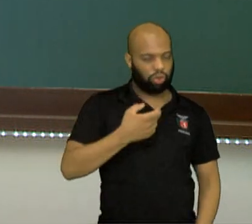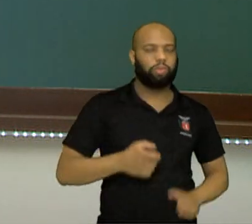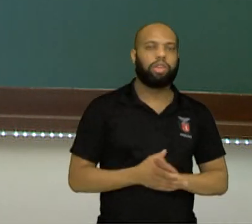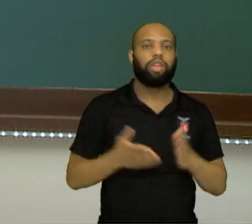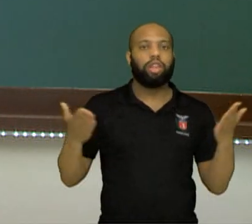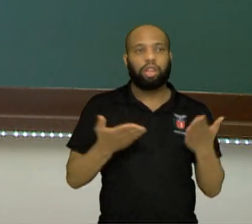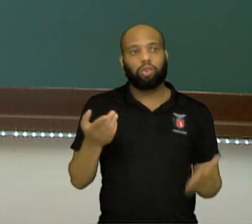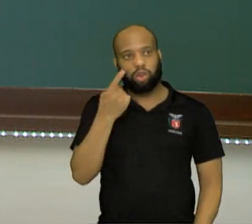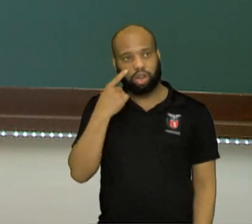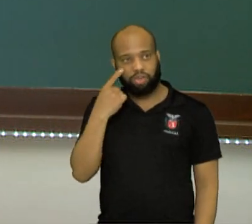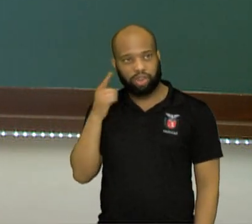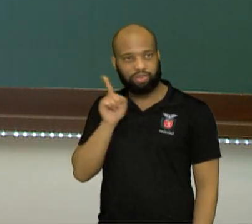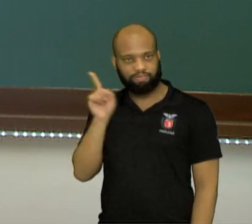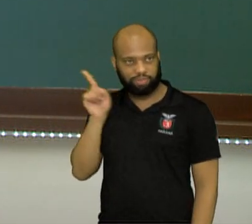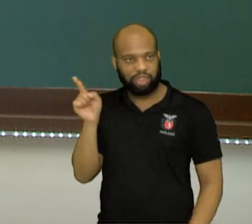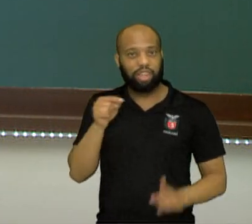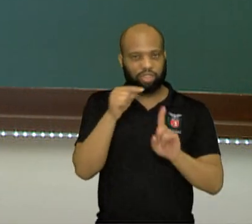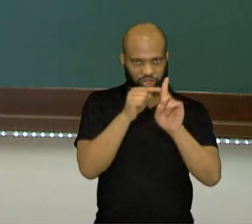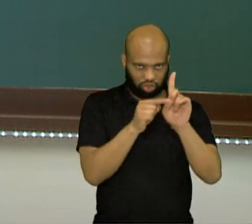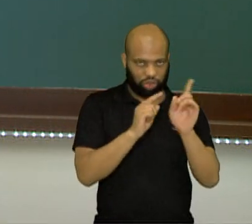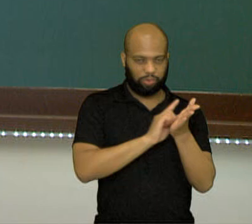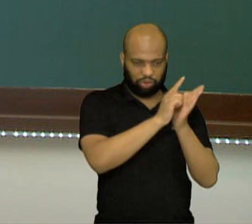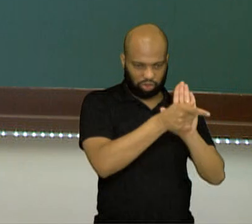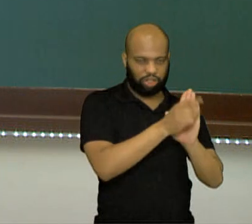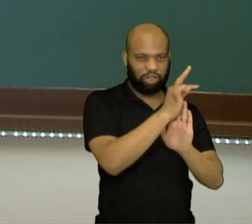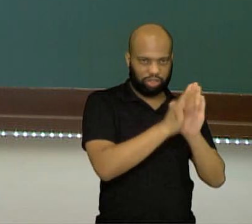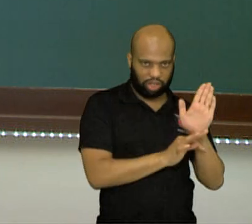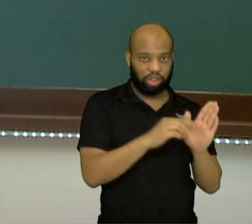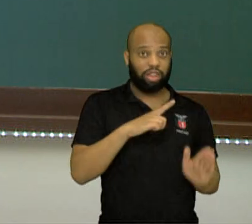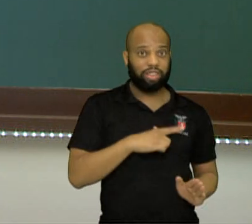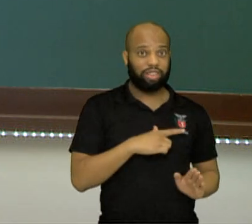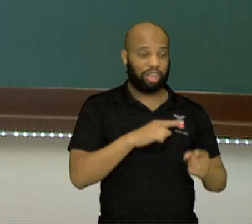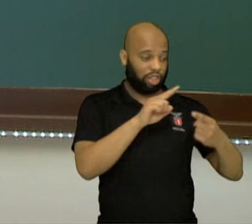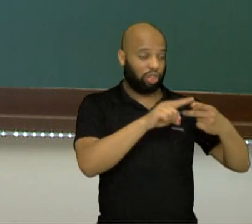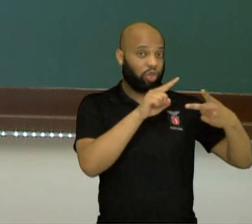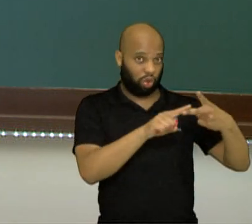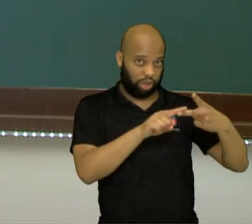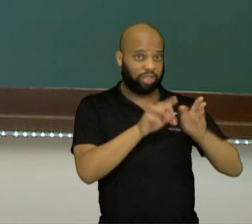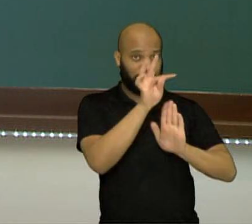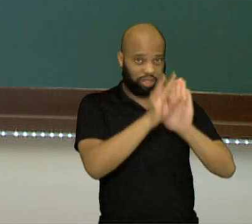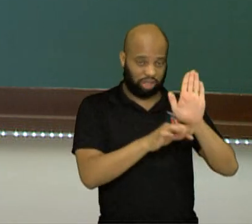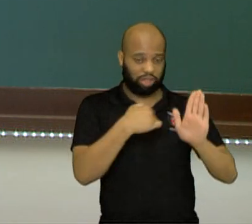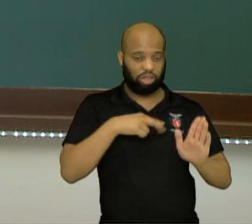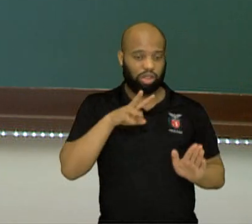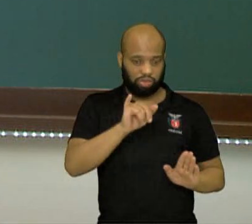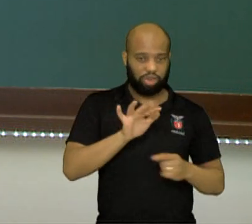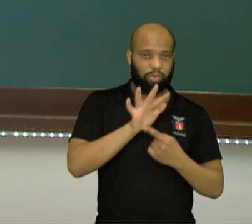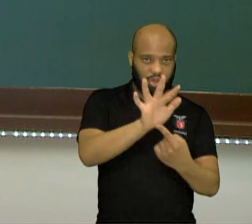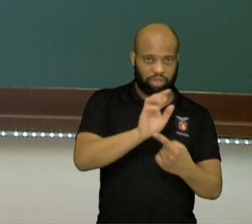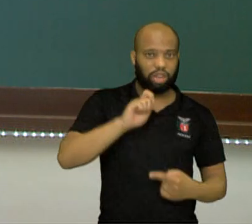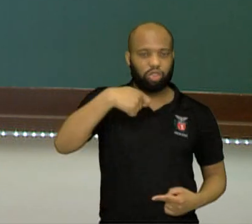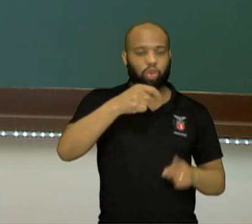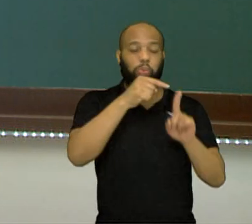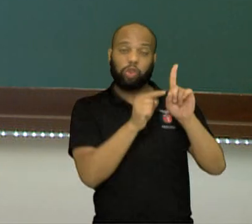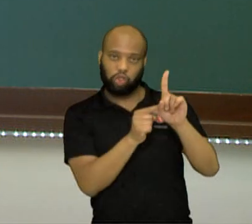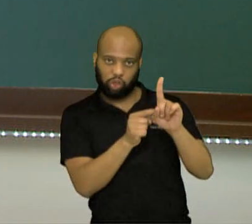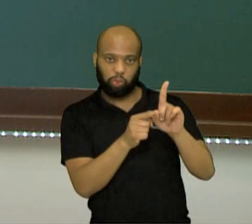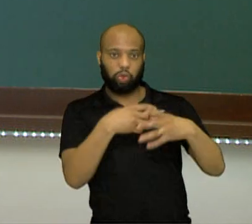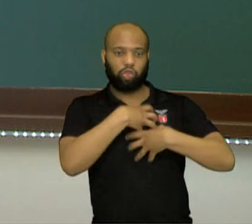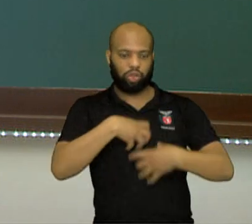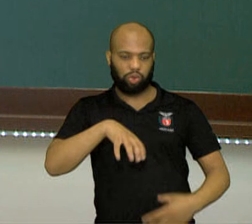hoje observar Então esse é um dois trechos dois fragmentos além de resenhas